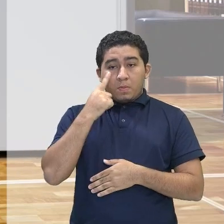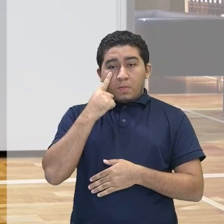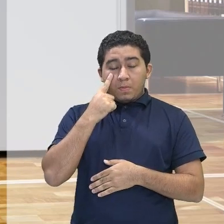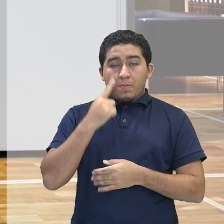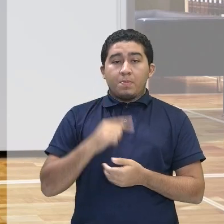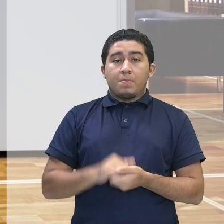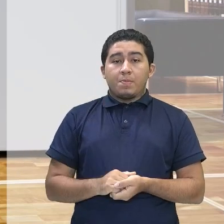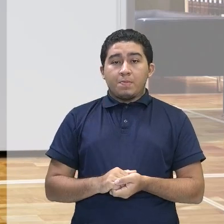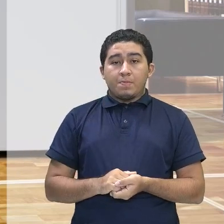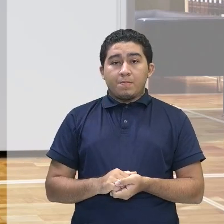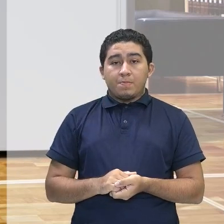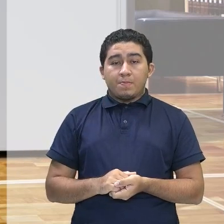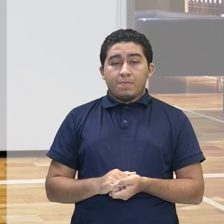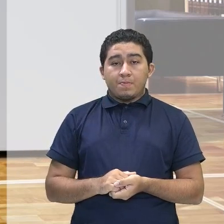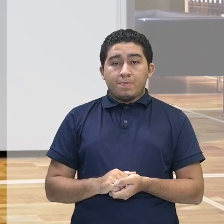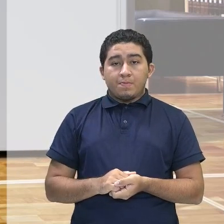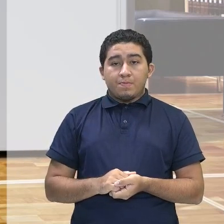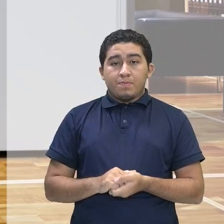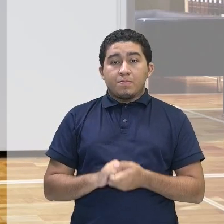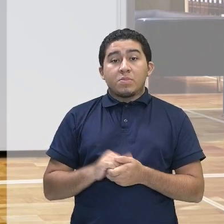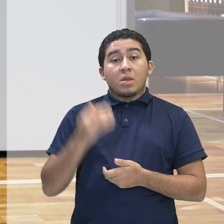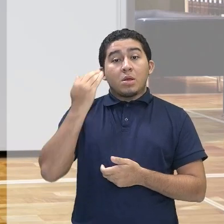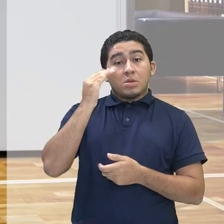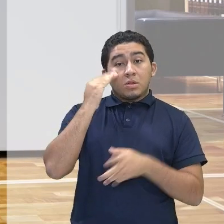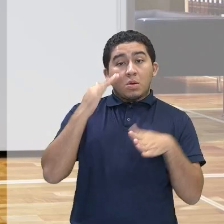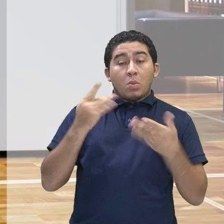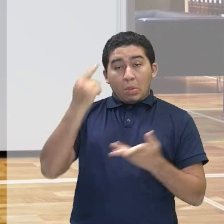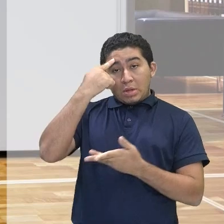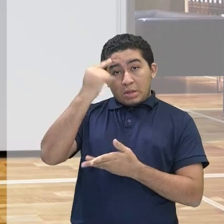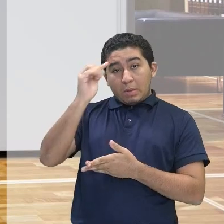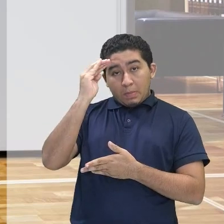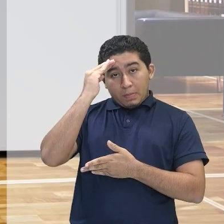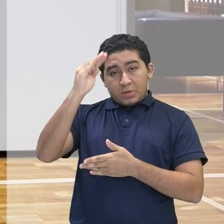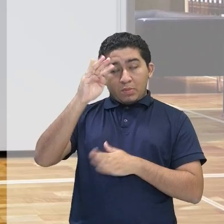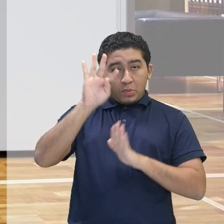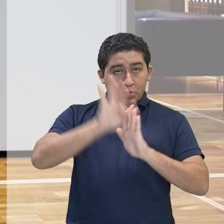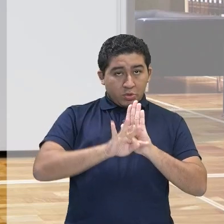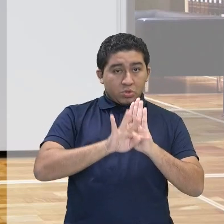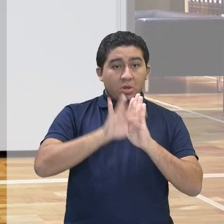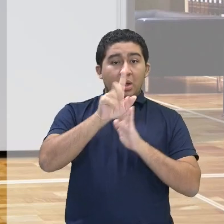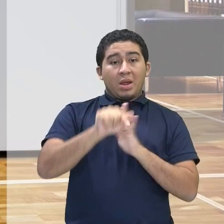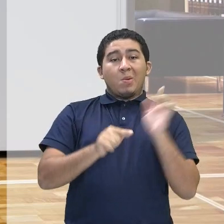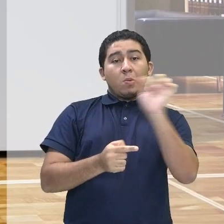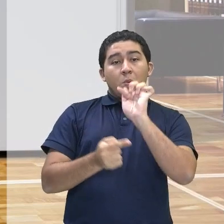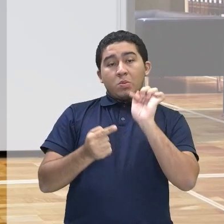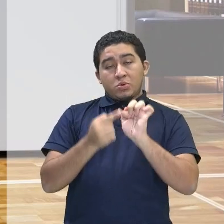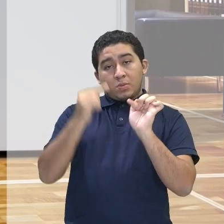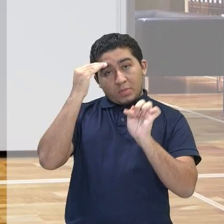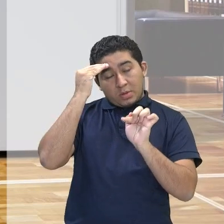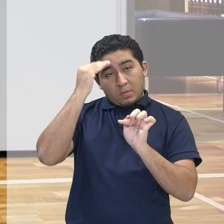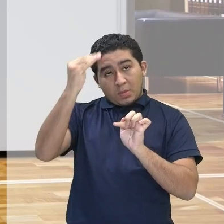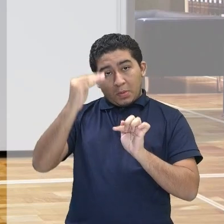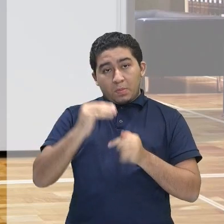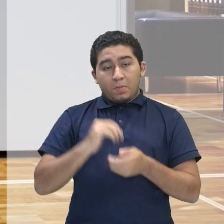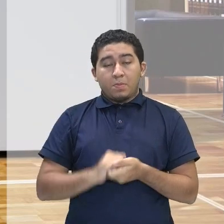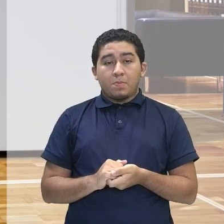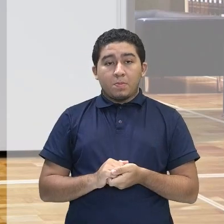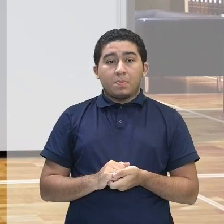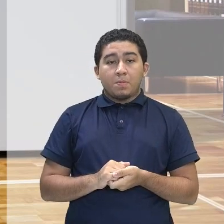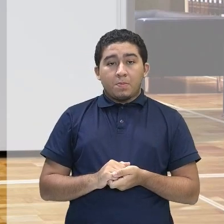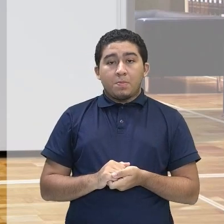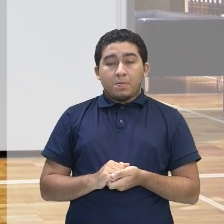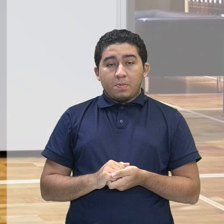hein? Identificar a ideia principal de um texto. Esse é o objetivo do skimming. Qual é o objetivo do